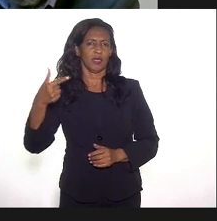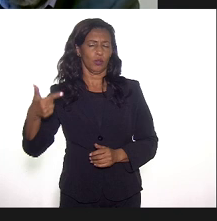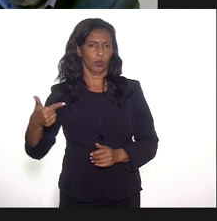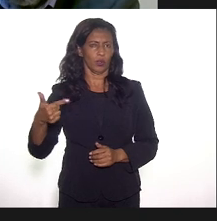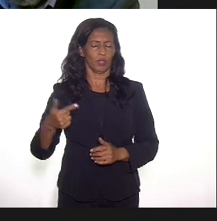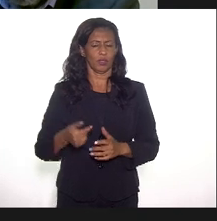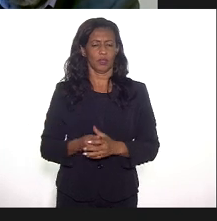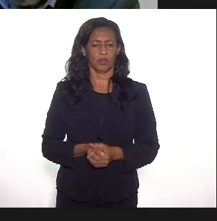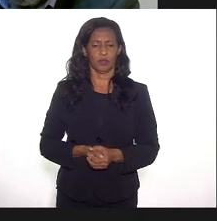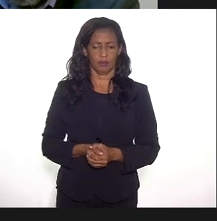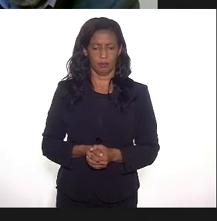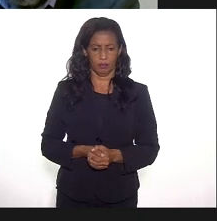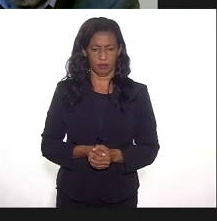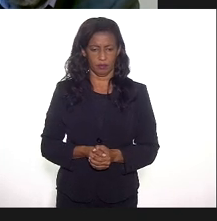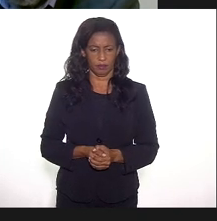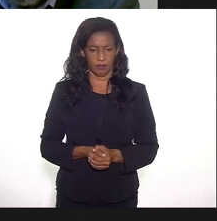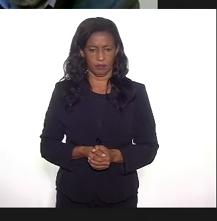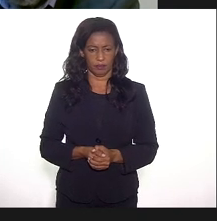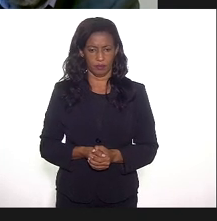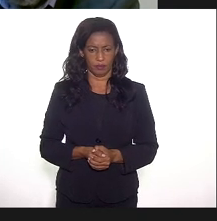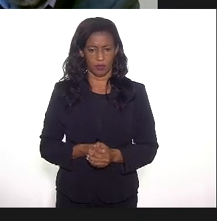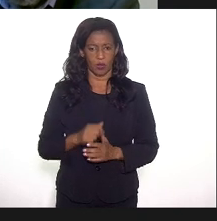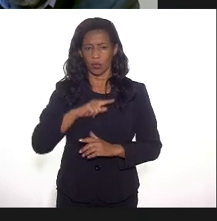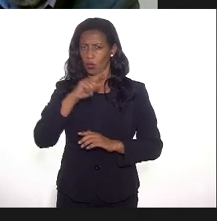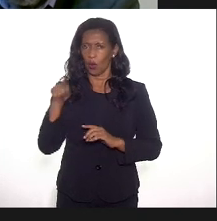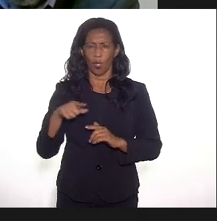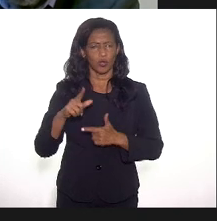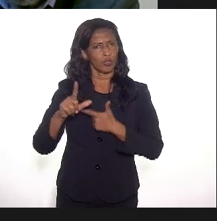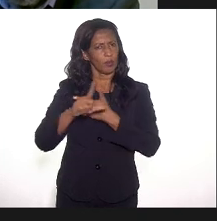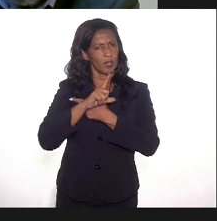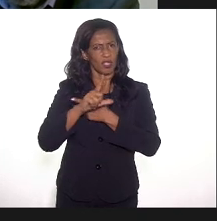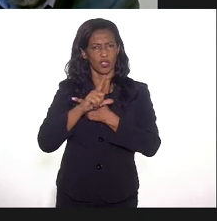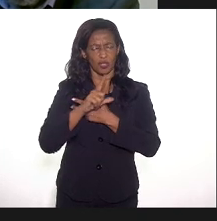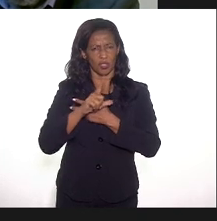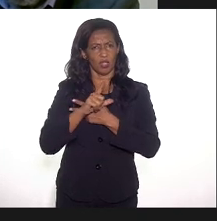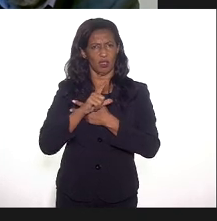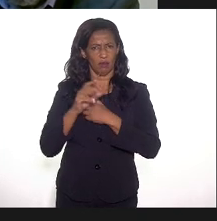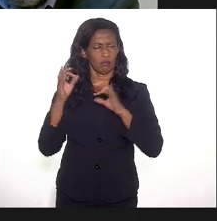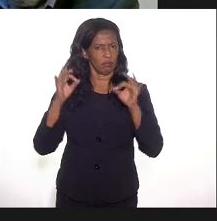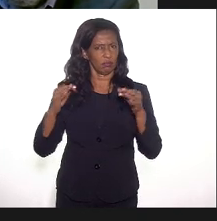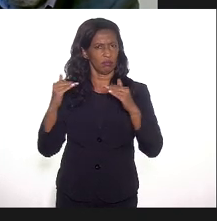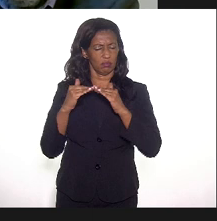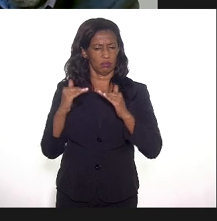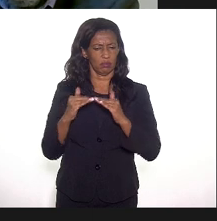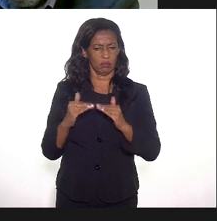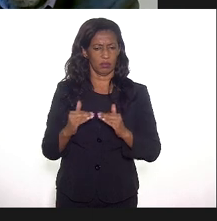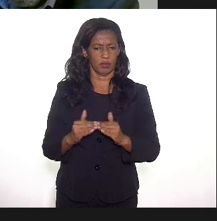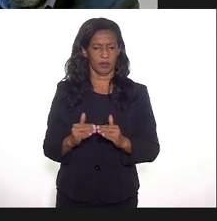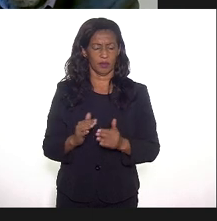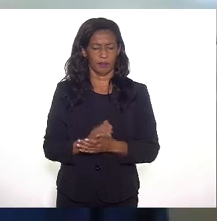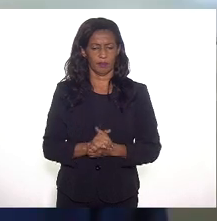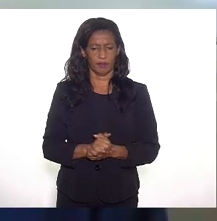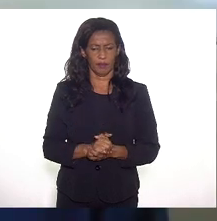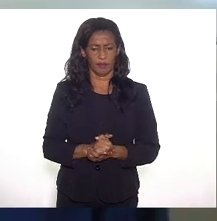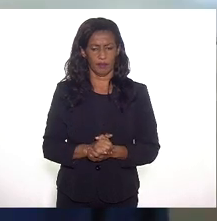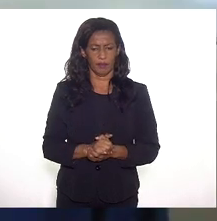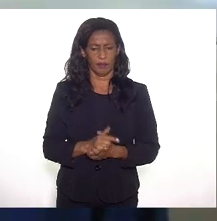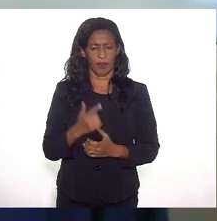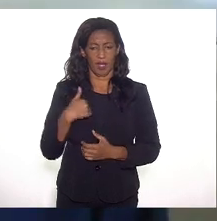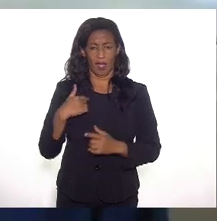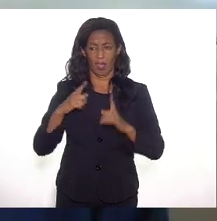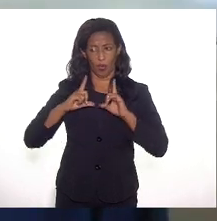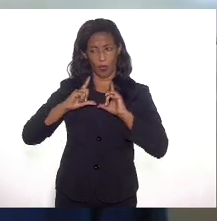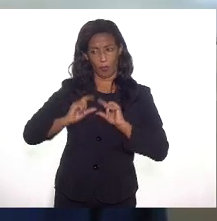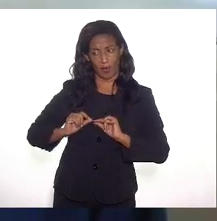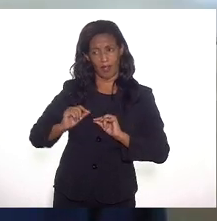mais. Fora isso, nós estamos legislando em causa própria, né, Luiz? Também, né, senhor presidente? Eu menos que Vossa